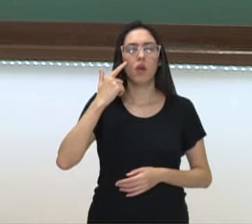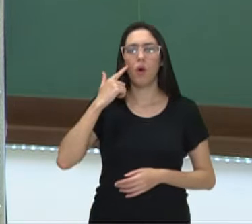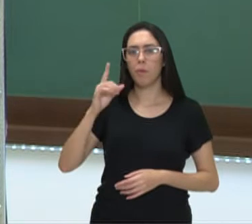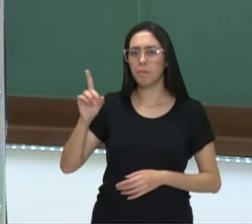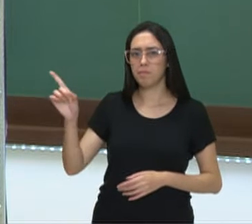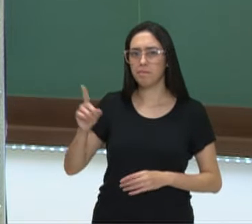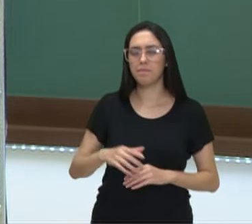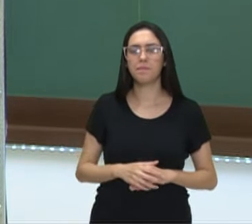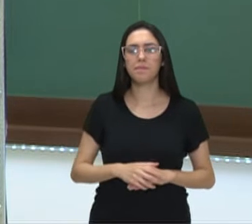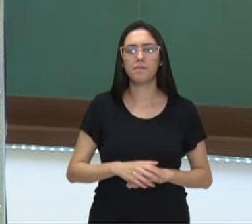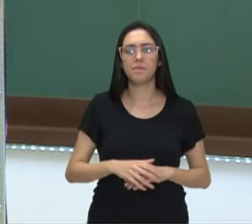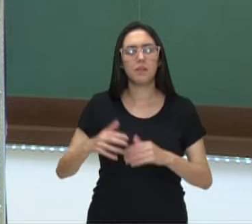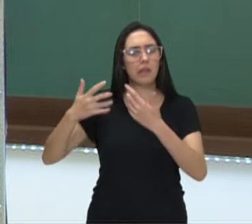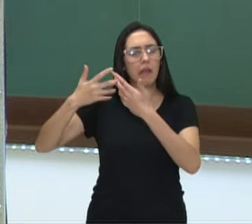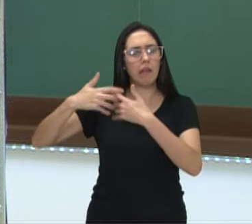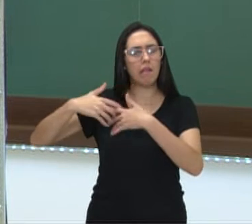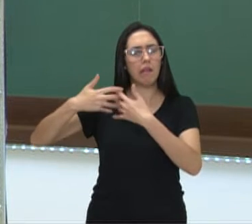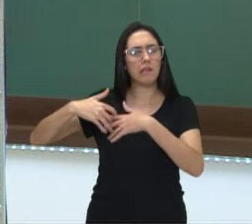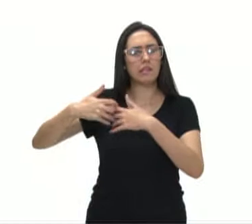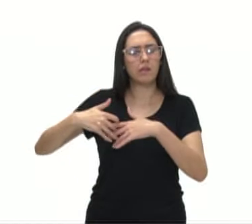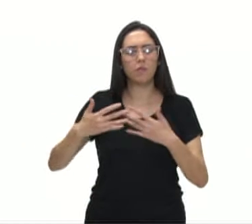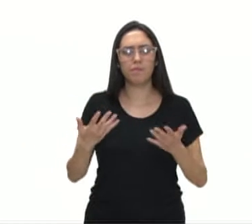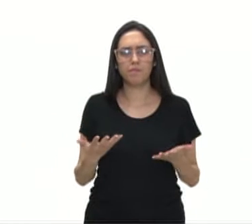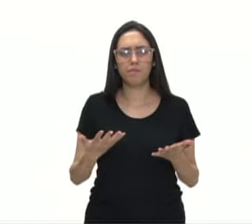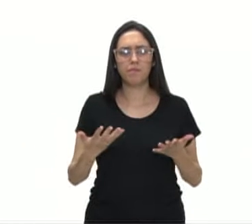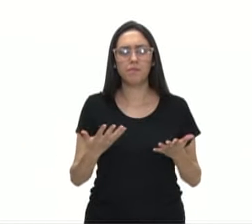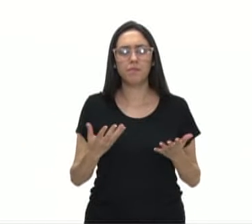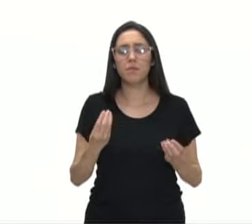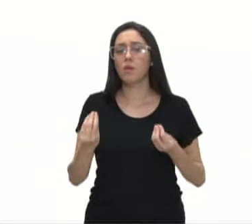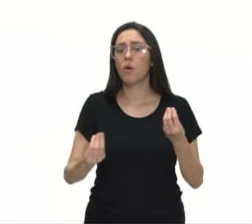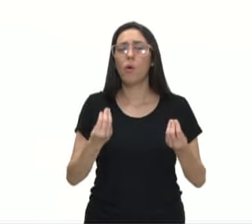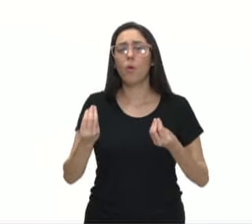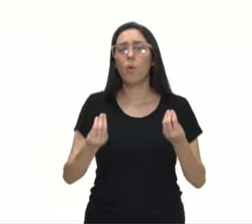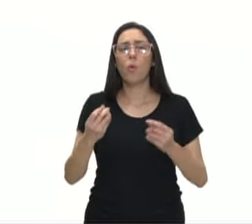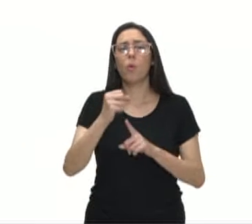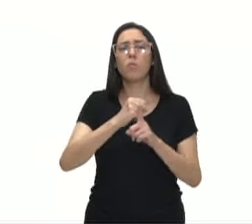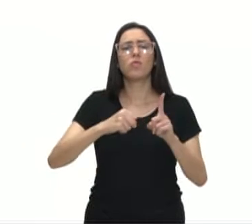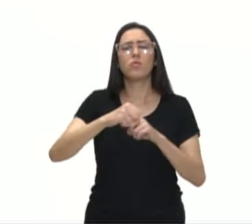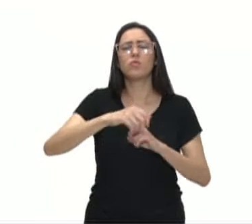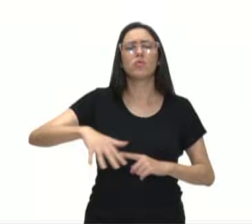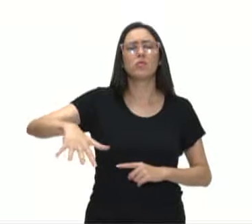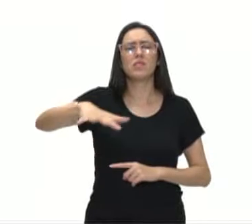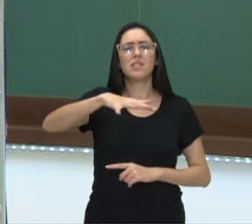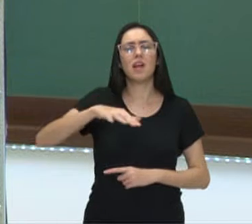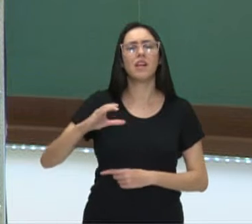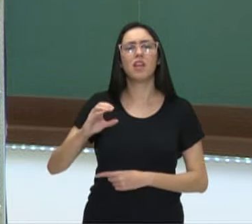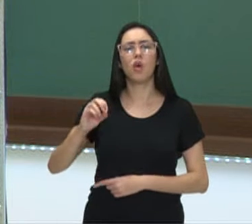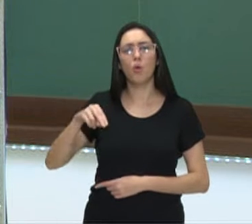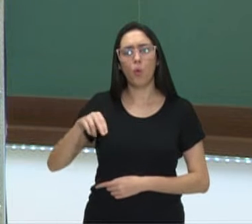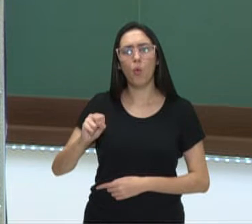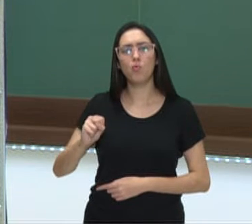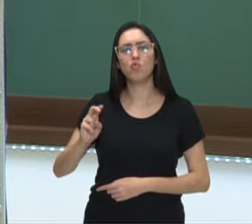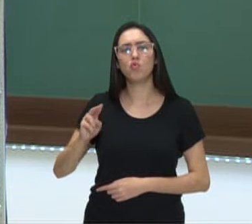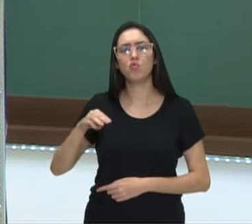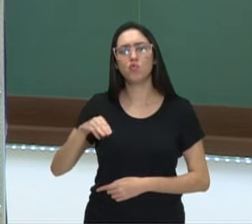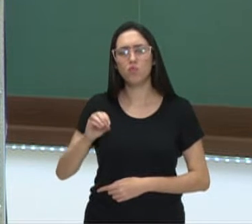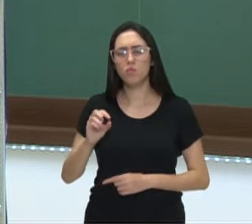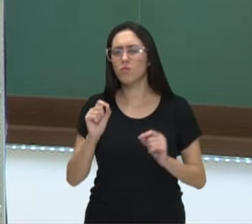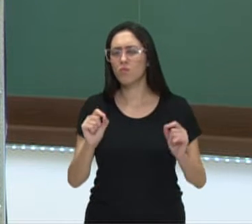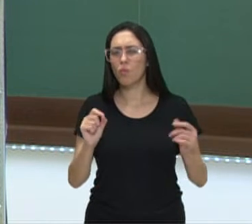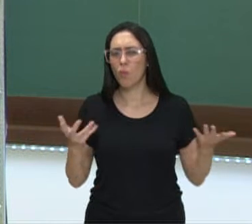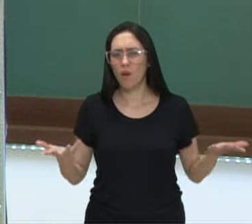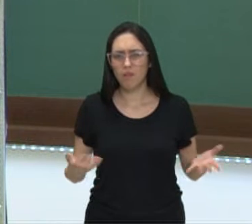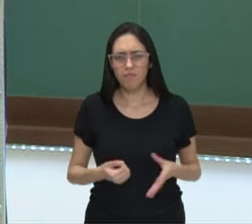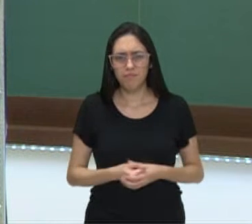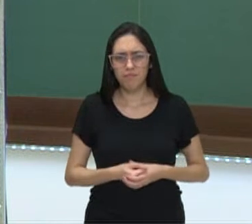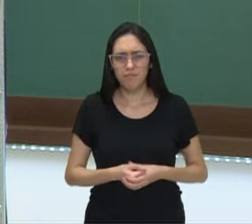nossa reflexão, como está organizada a sociedade de consumo. Afinal de contas, quando a gente fala em